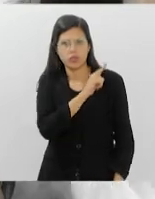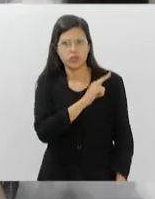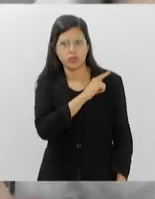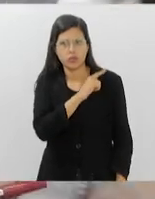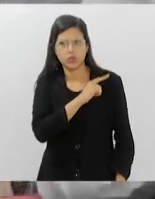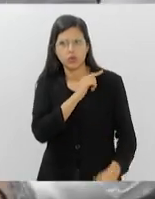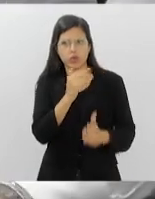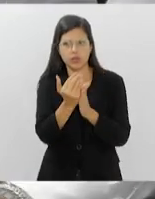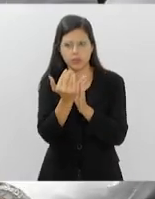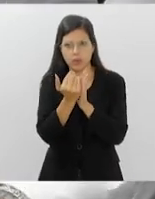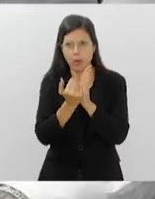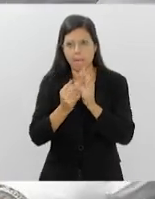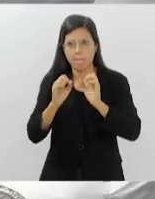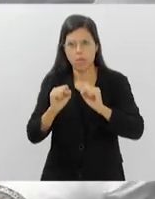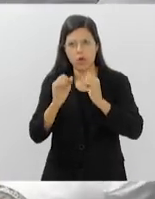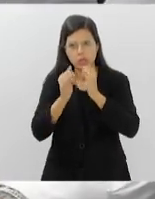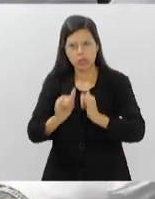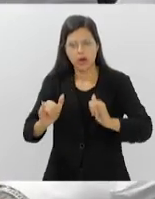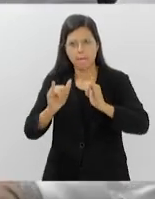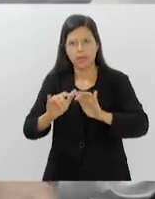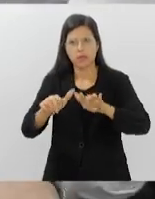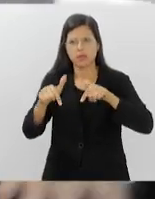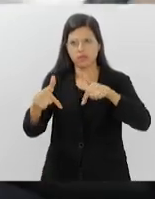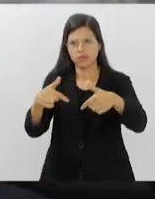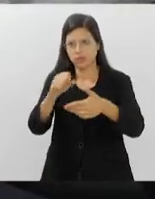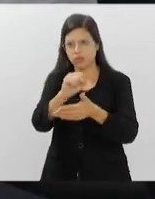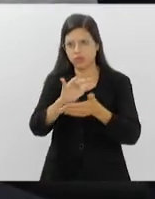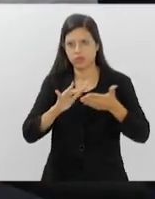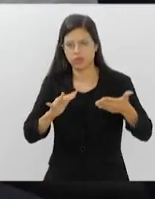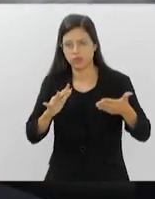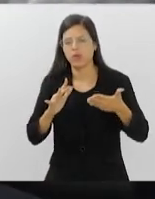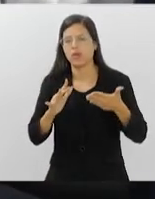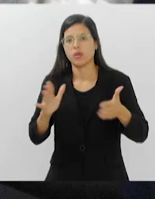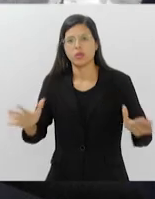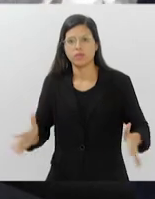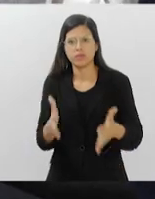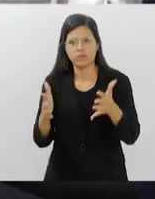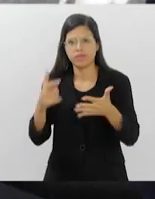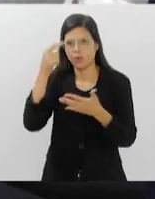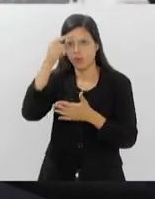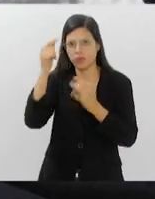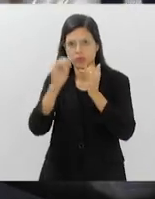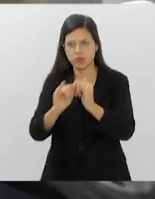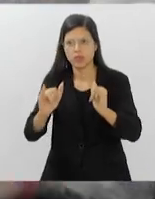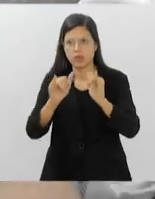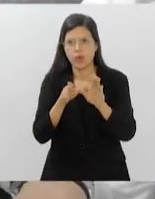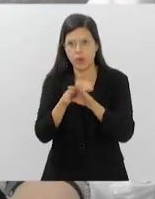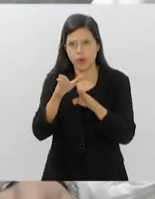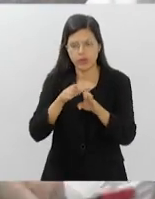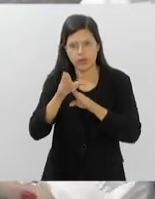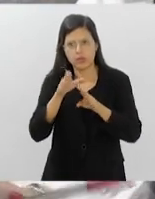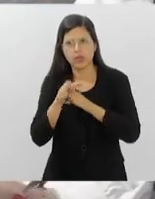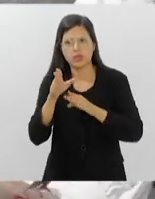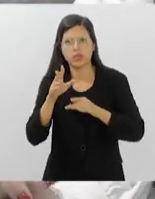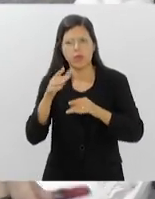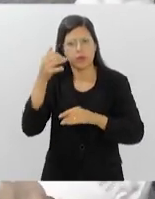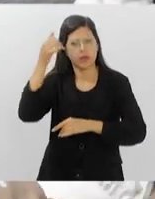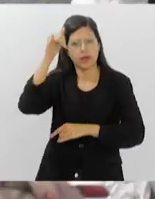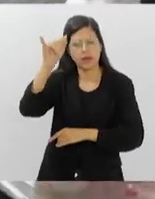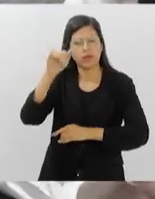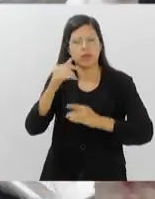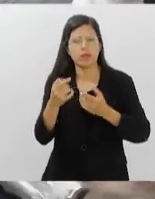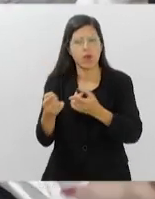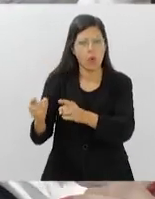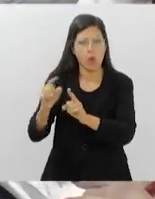ser promovidas campanhas, ações e atividades que estimulem a conscientização, prevenção, orientação e enfrentamento contra abuso